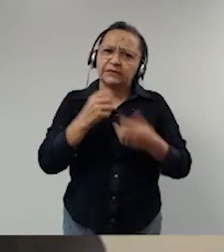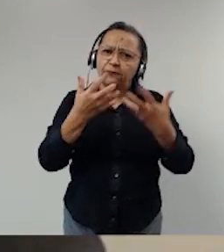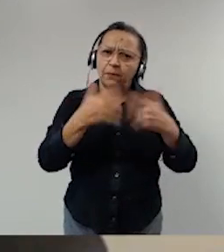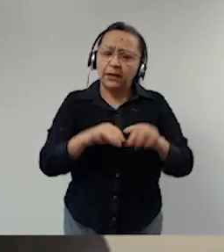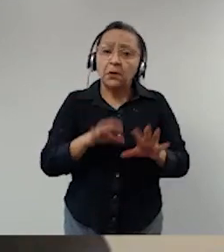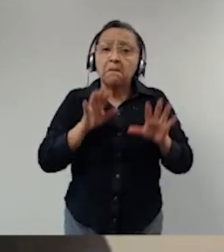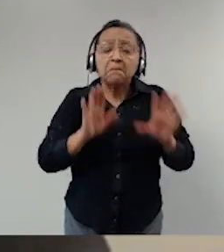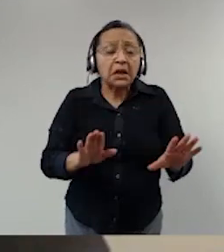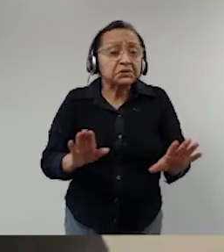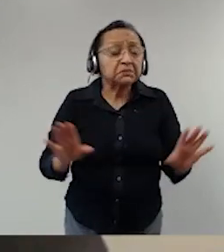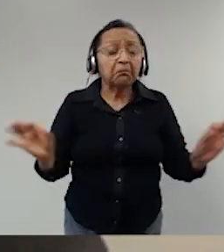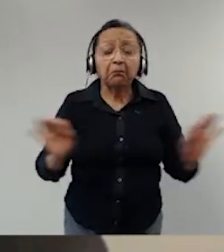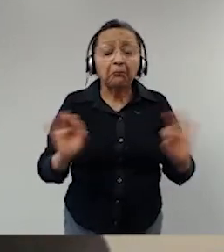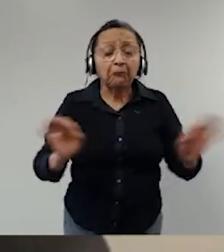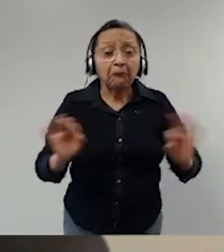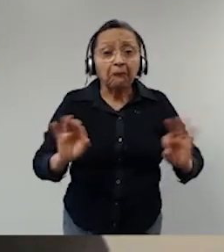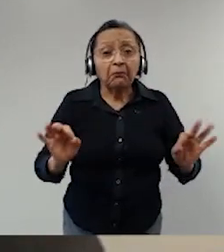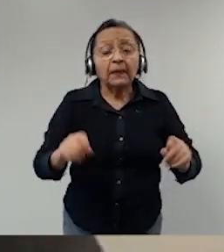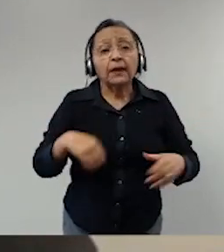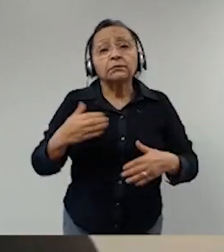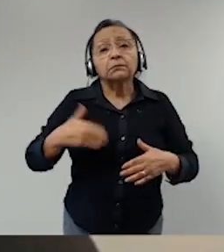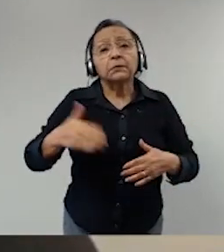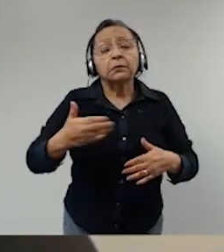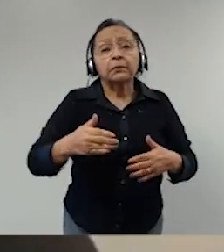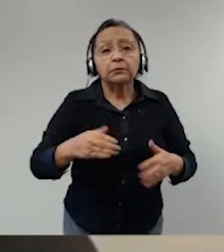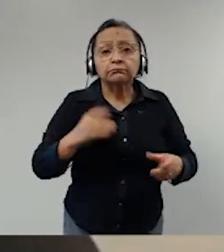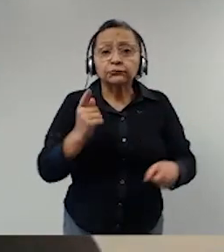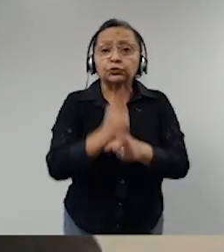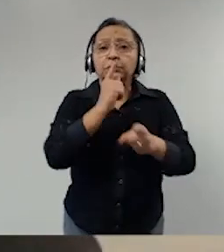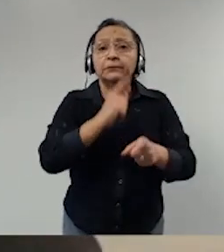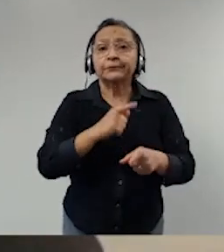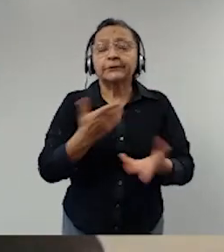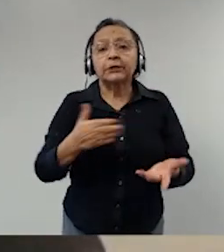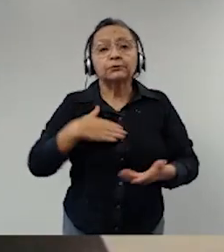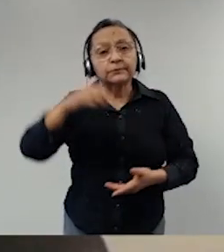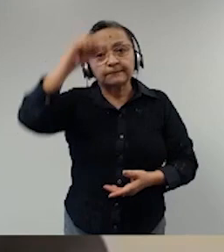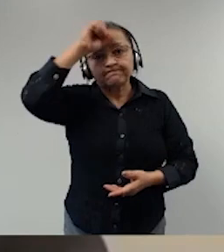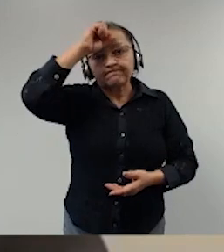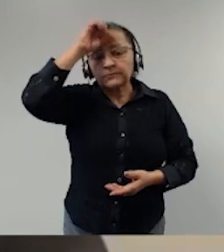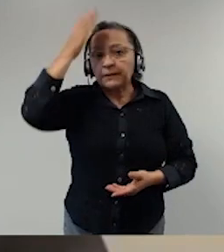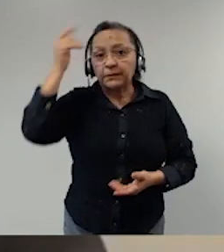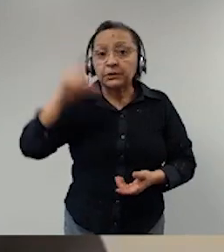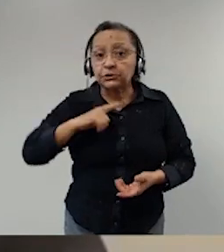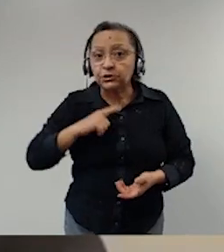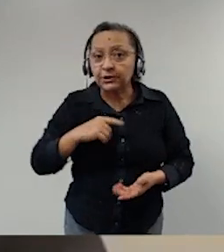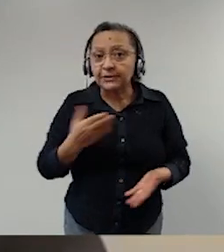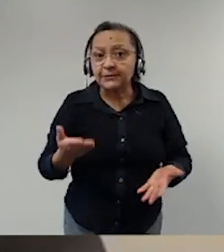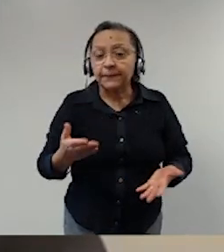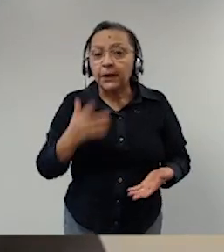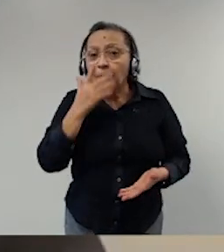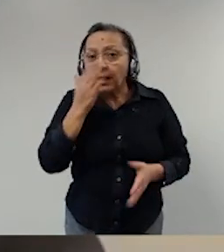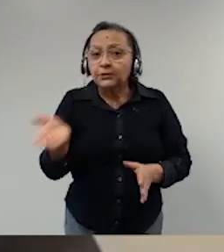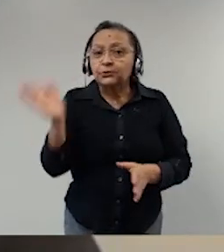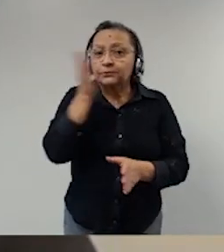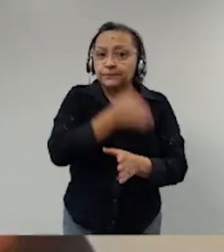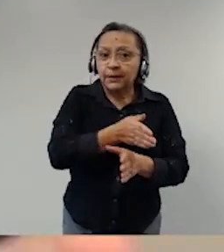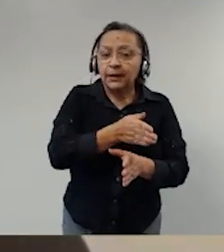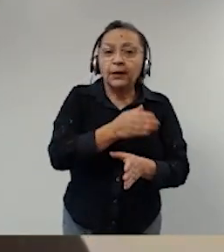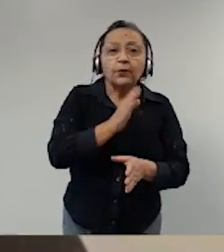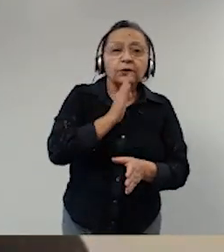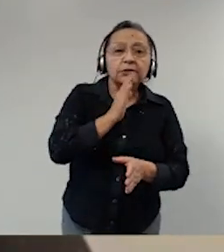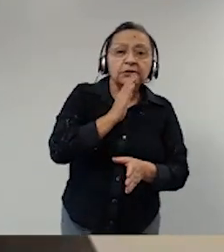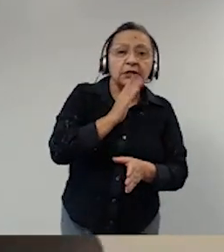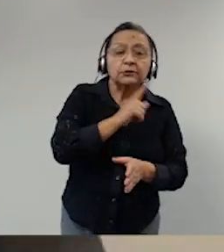Com o esforço de toda a gente, descobrimos ferramentas que não sabíamos que tínhamos. Eu acho que, se por um lado conhecíamos o Zoom,